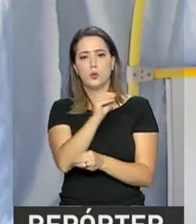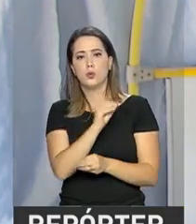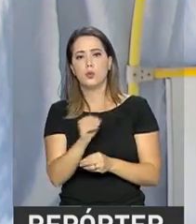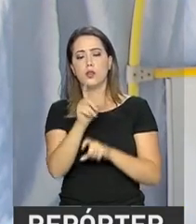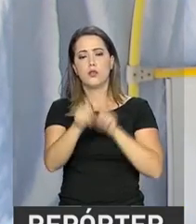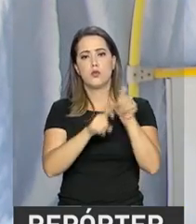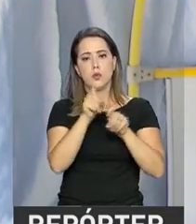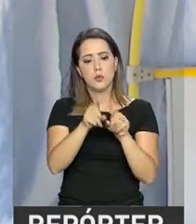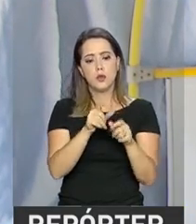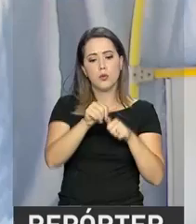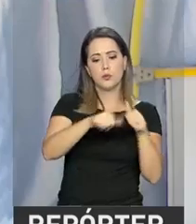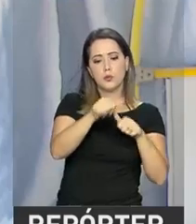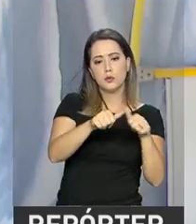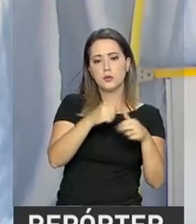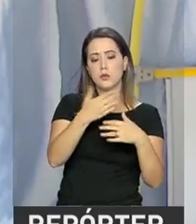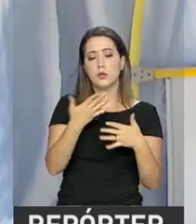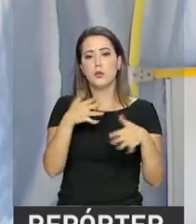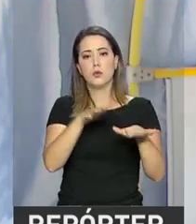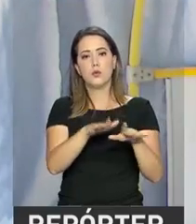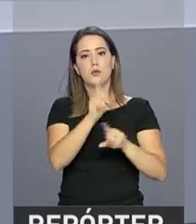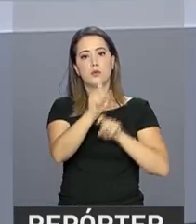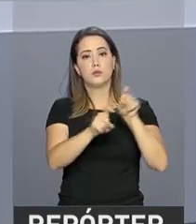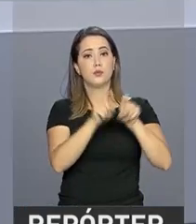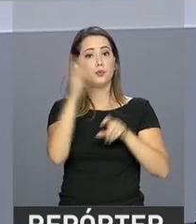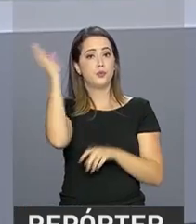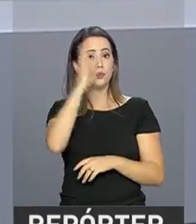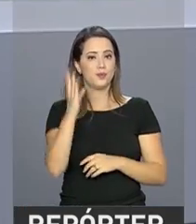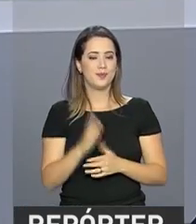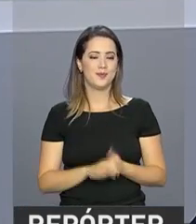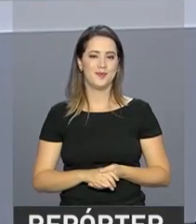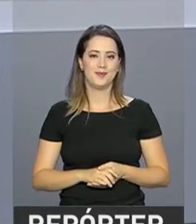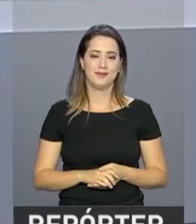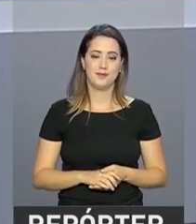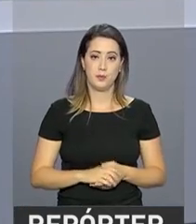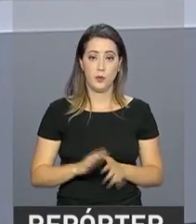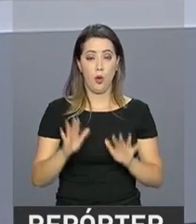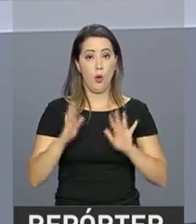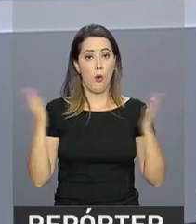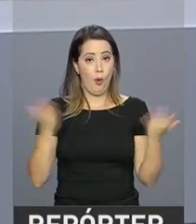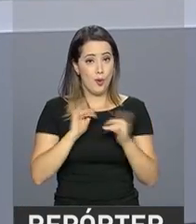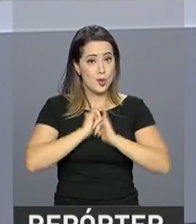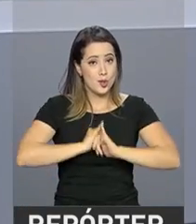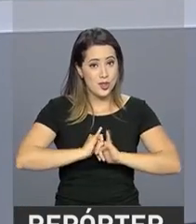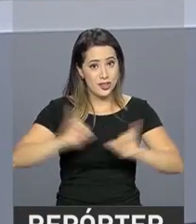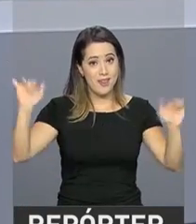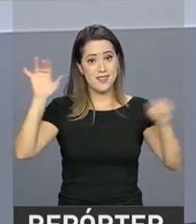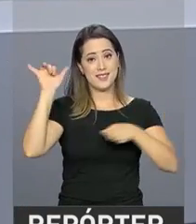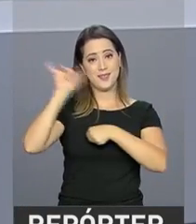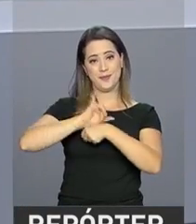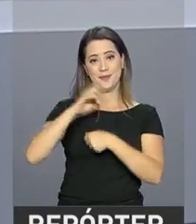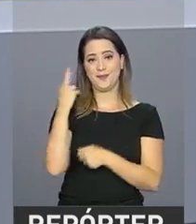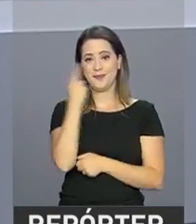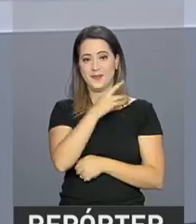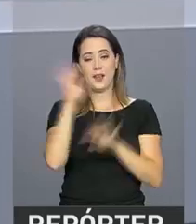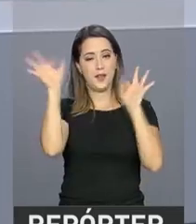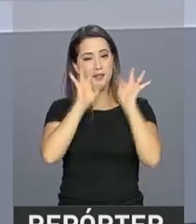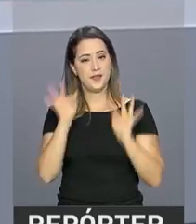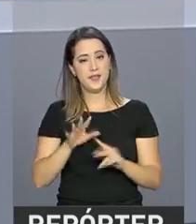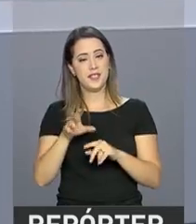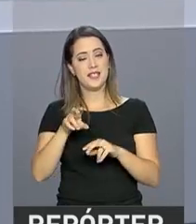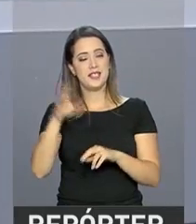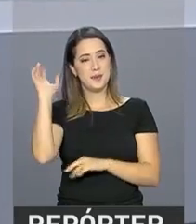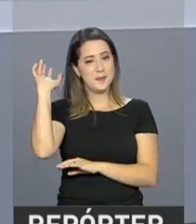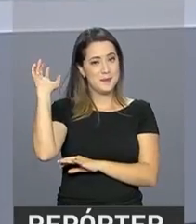para projetos de inclusão digital no brasil foi lançada hoje em moscou na rússia a campanha felizes por